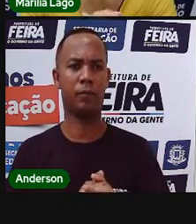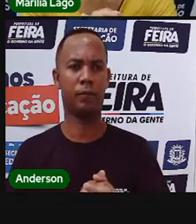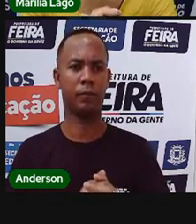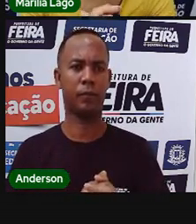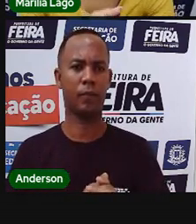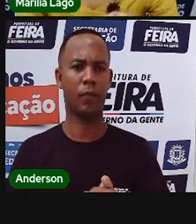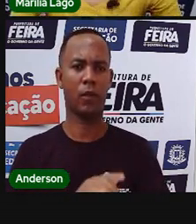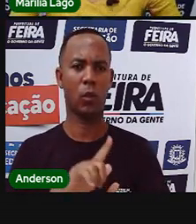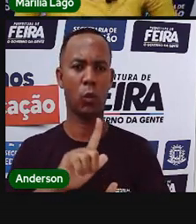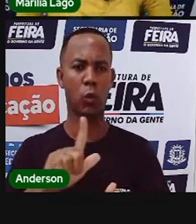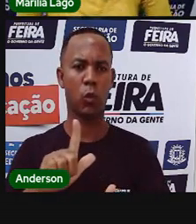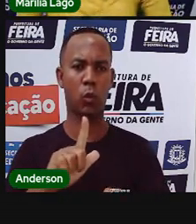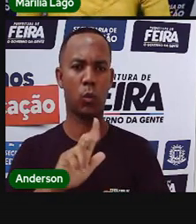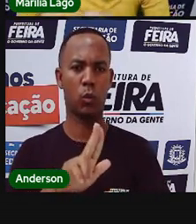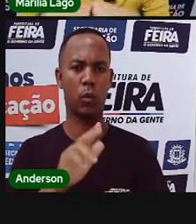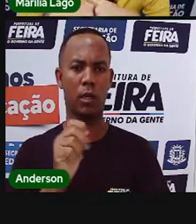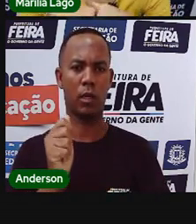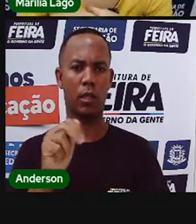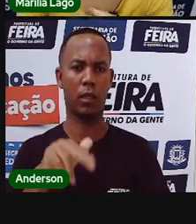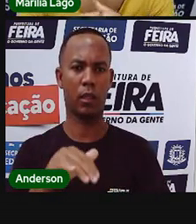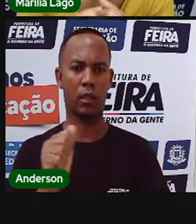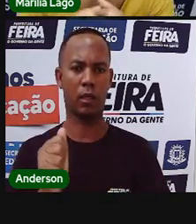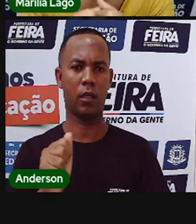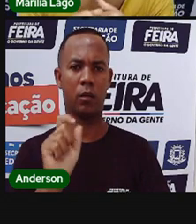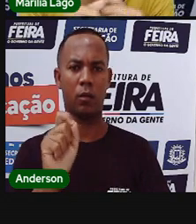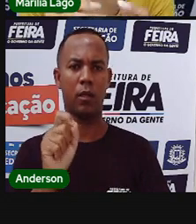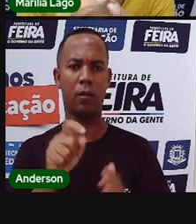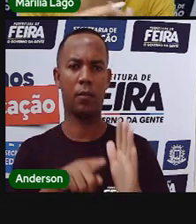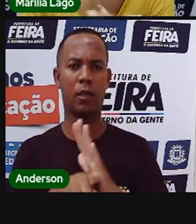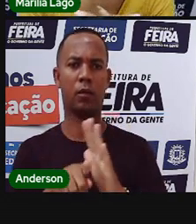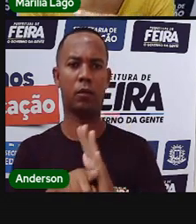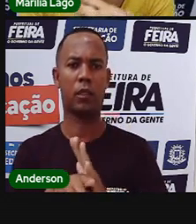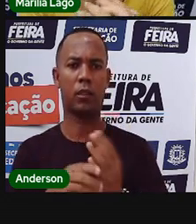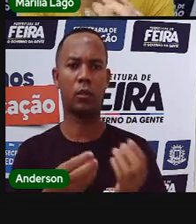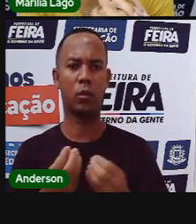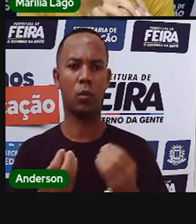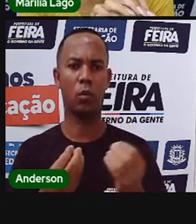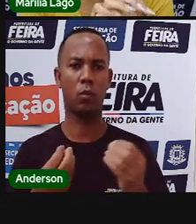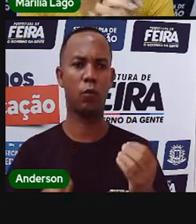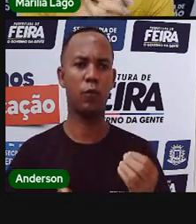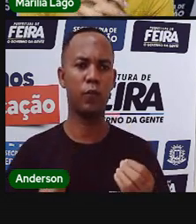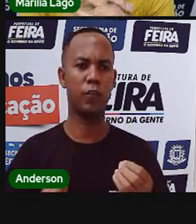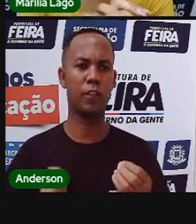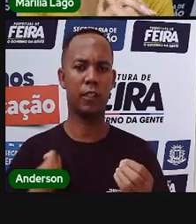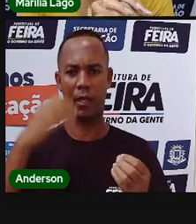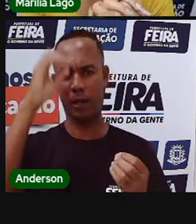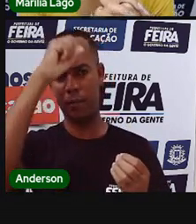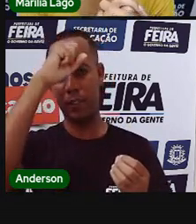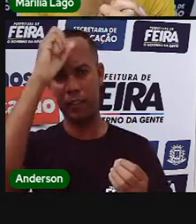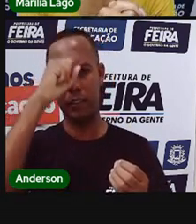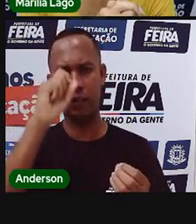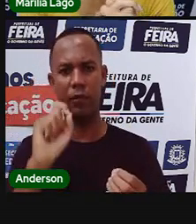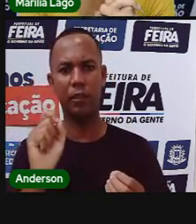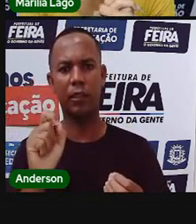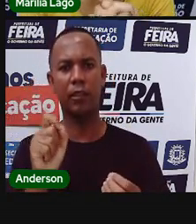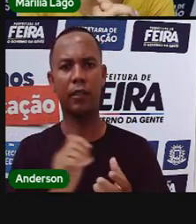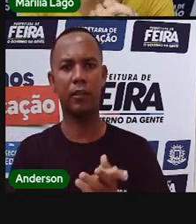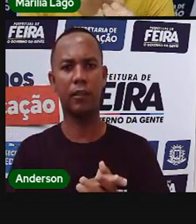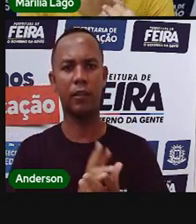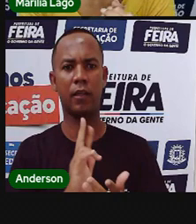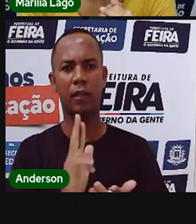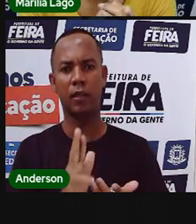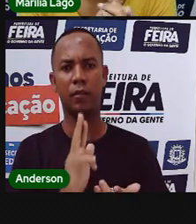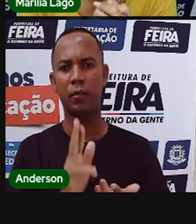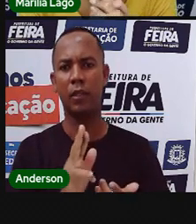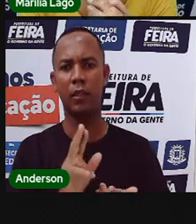Luana está perguntando o que é protagonista. Quem aprendeu? Responde, Luana. Quem foi